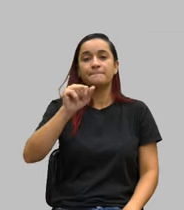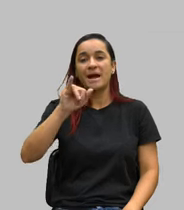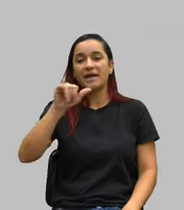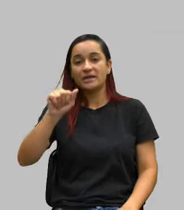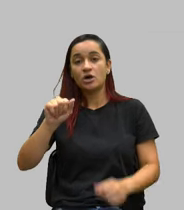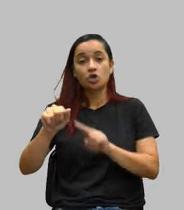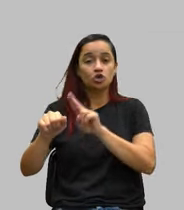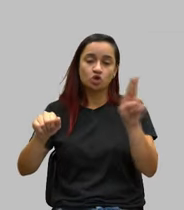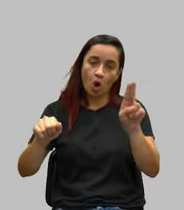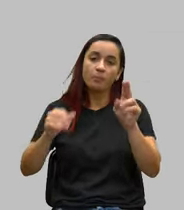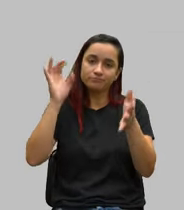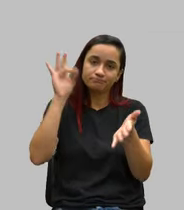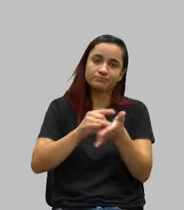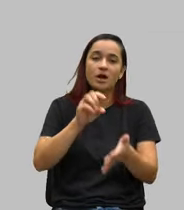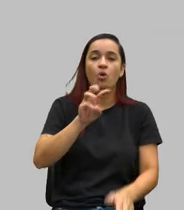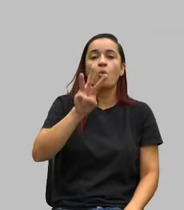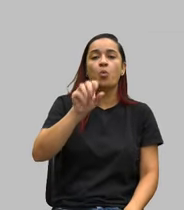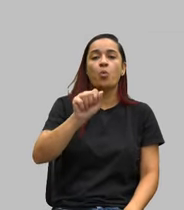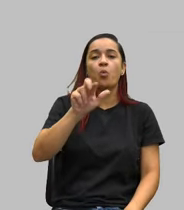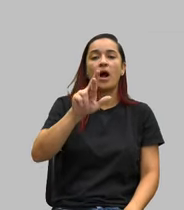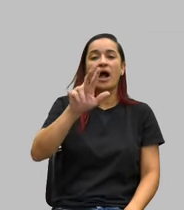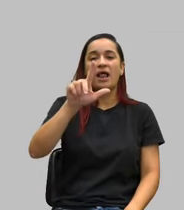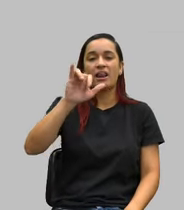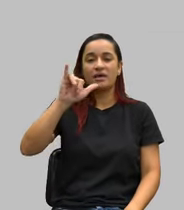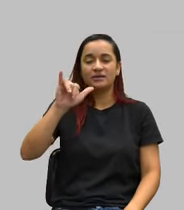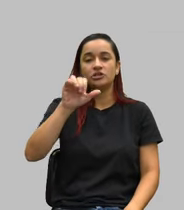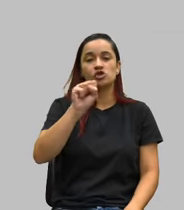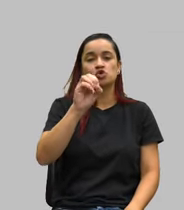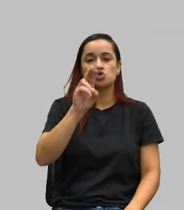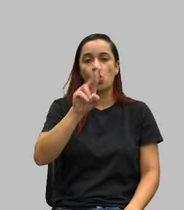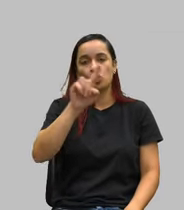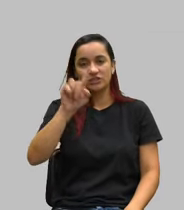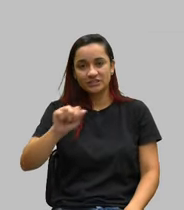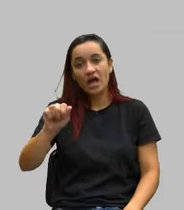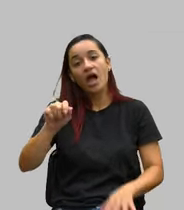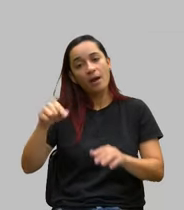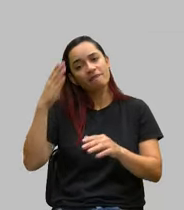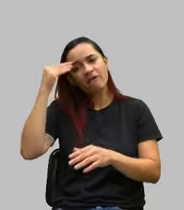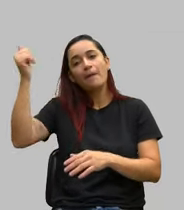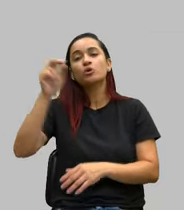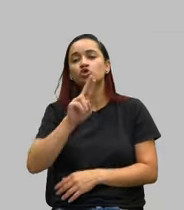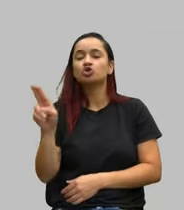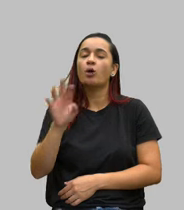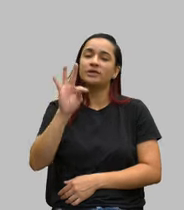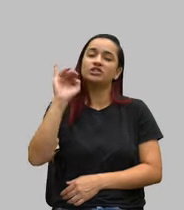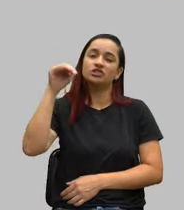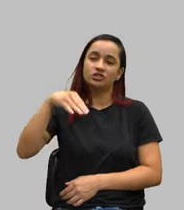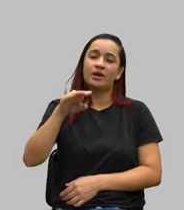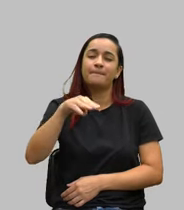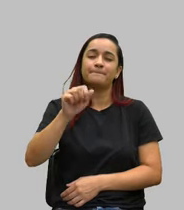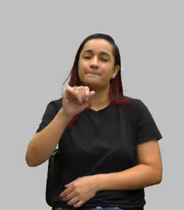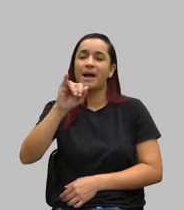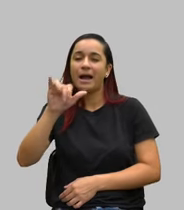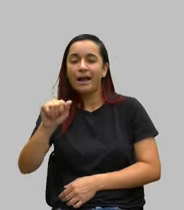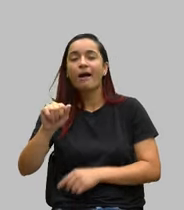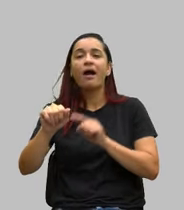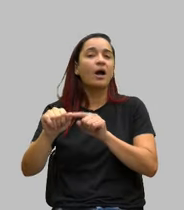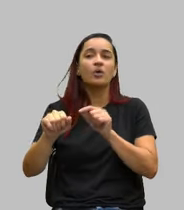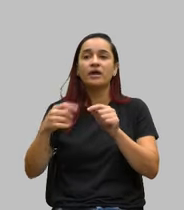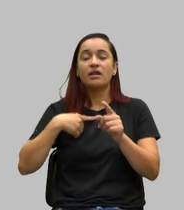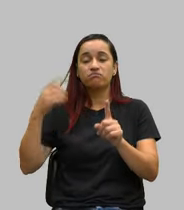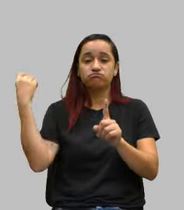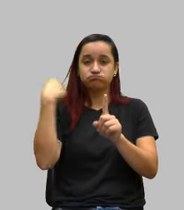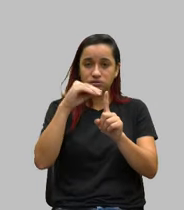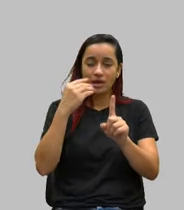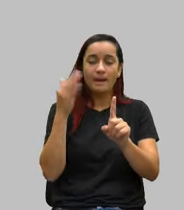conhecido pelo alcunha de timia Considerando o alto grau de periculosidade e o histórico de residência criminal qual agrediu a Major PM ags no B